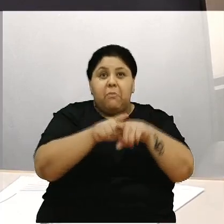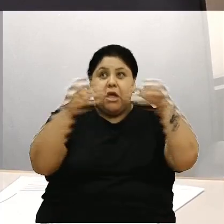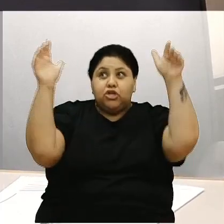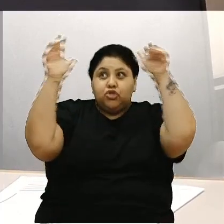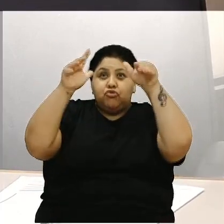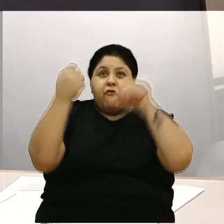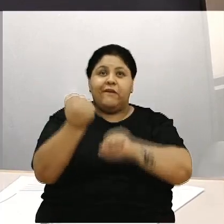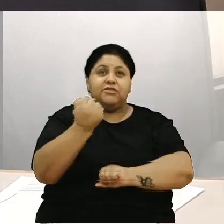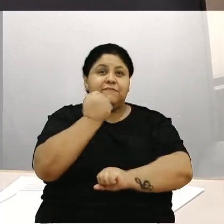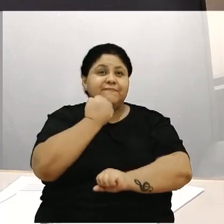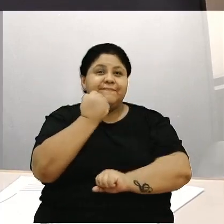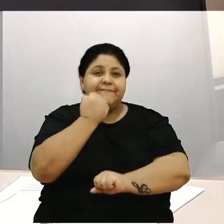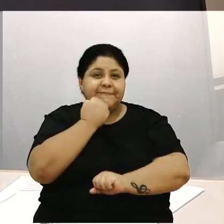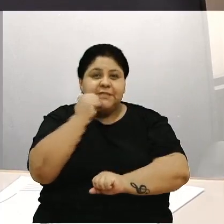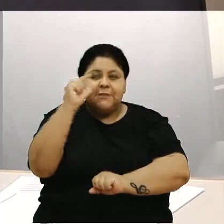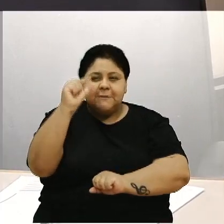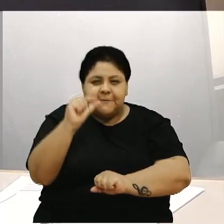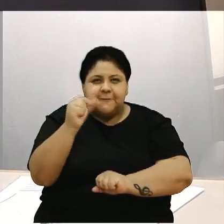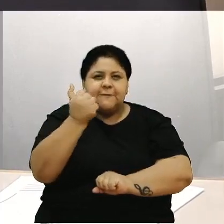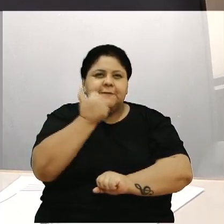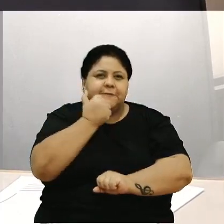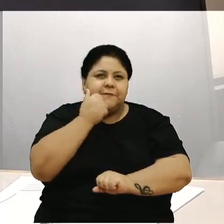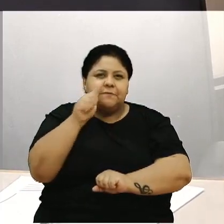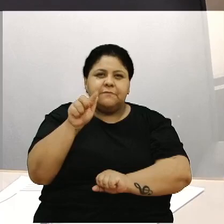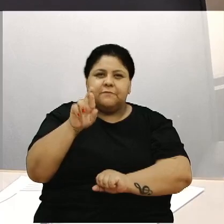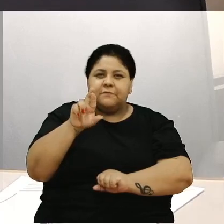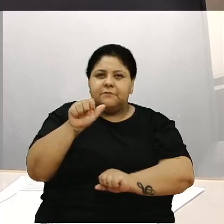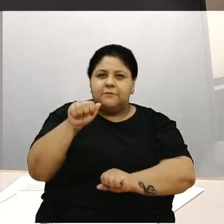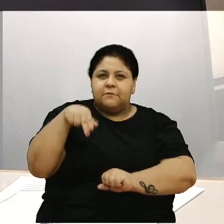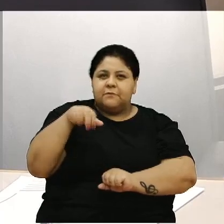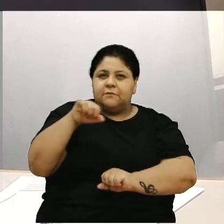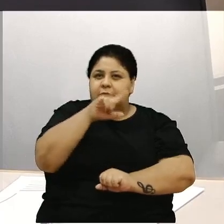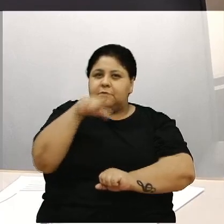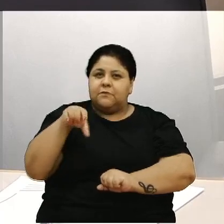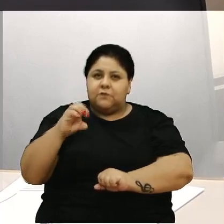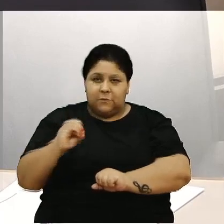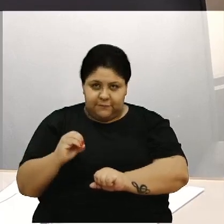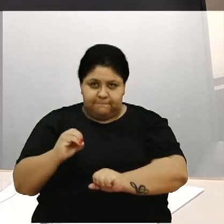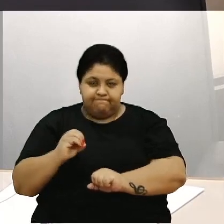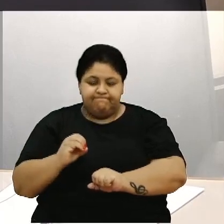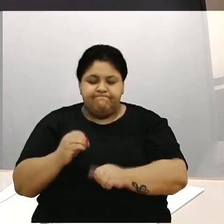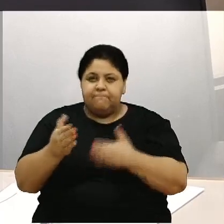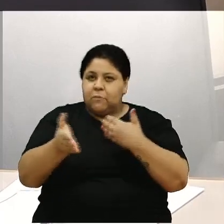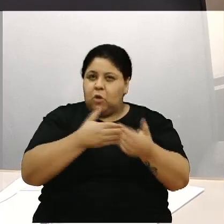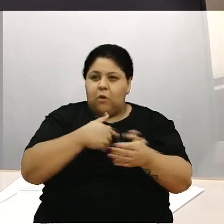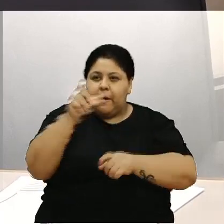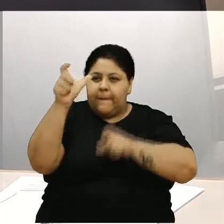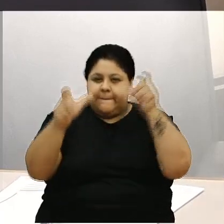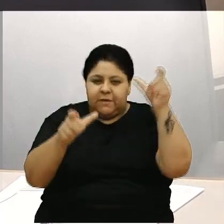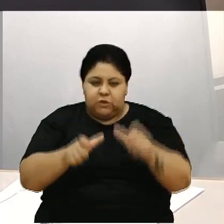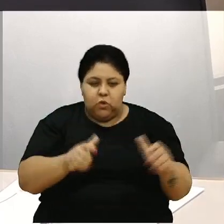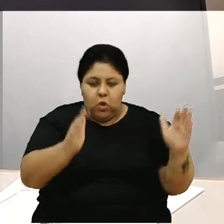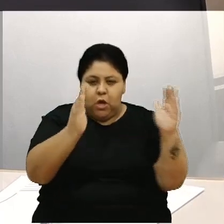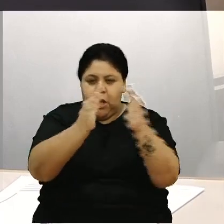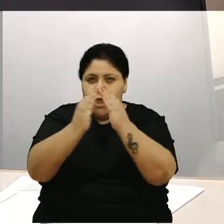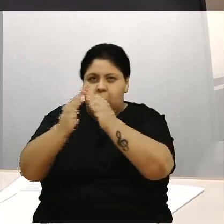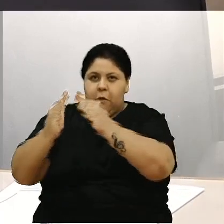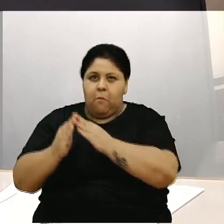que não ocorra, que não se confirme, né? Mas qualquer um que more em alguma encosta, que more em áreas de